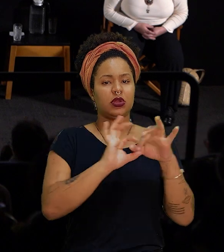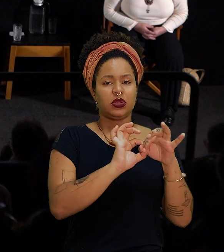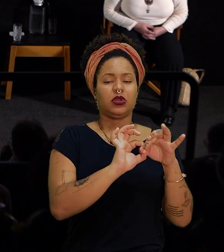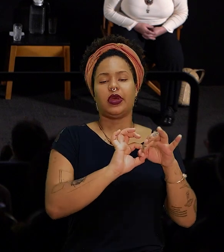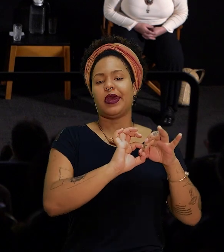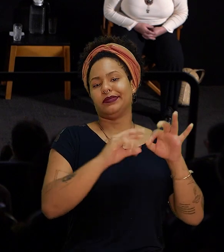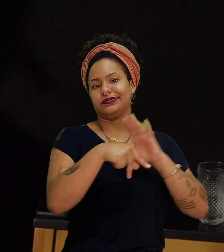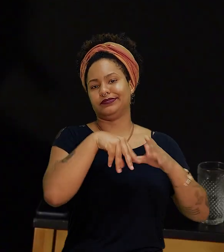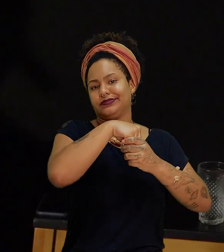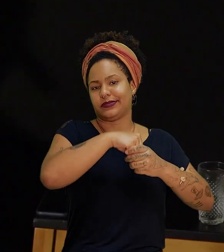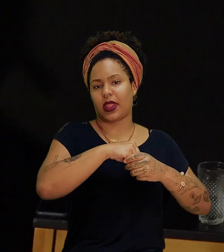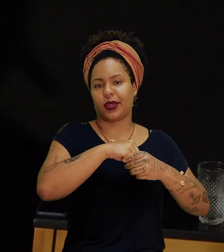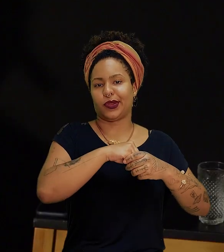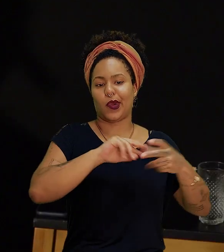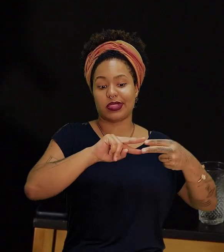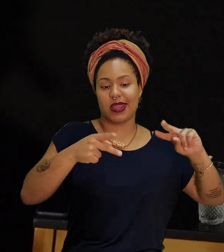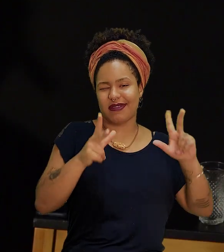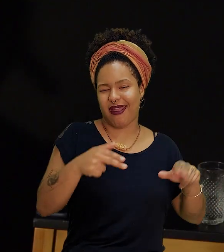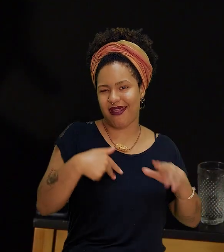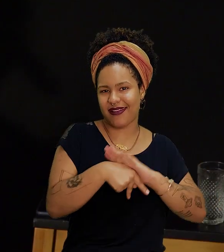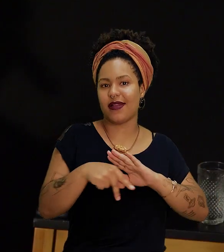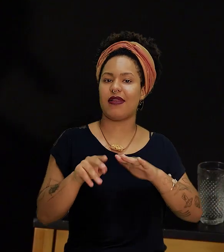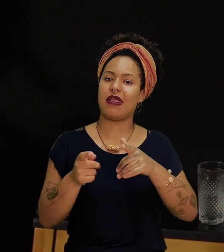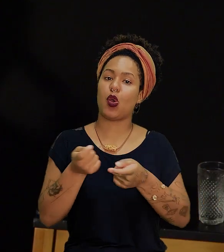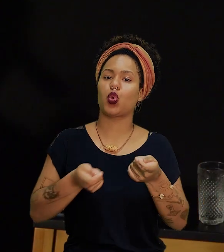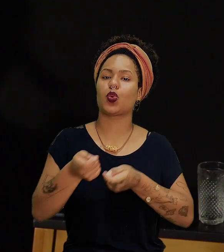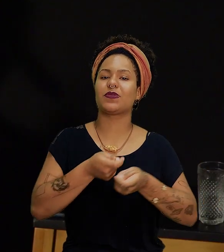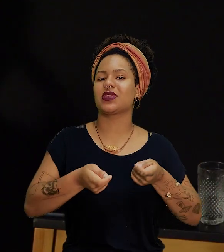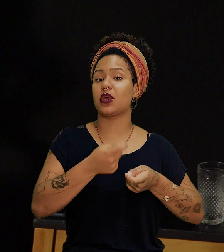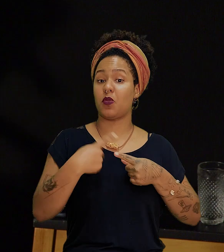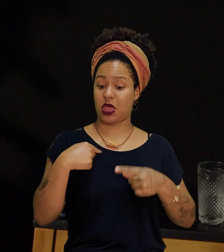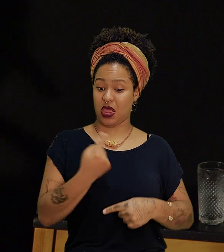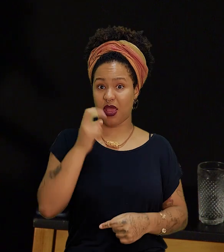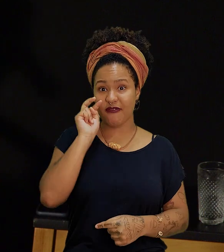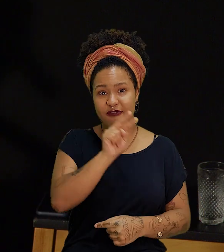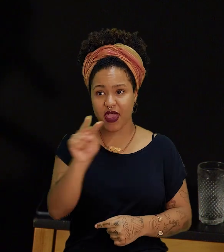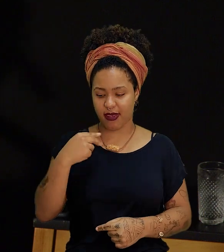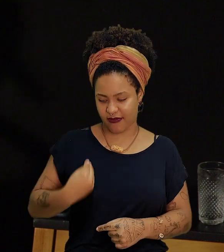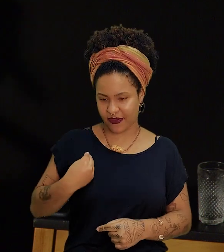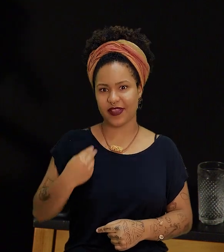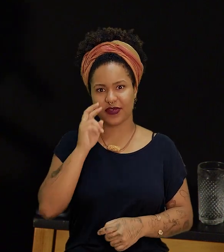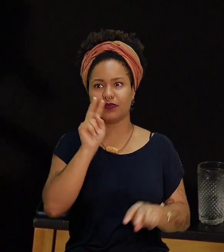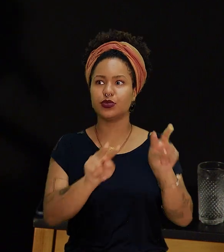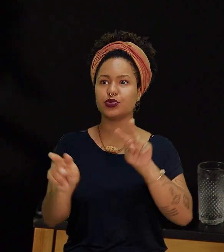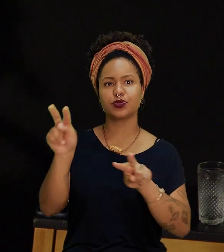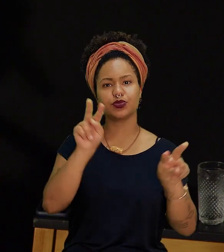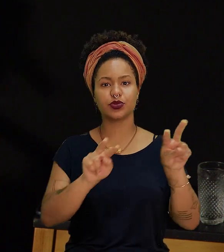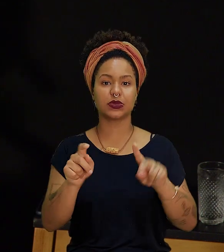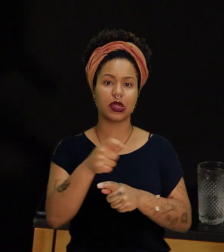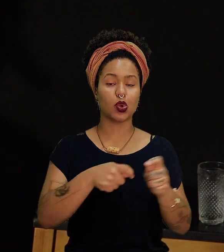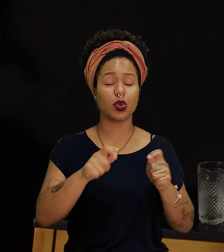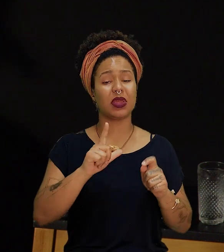estão, digamos, no DNA da economia. Né? A gente tem um problema, porque a economia em que a gente vive, todos nós,